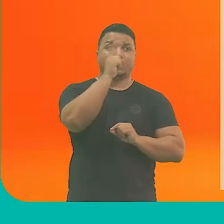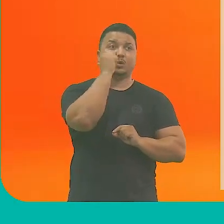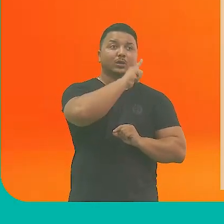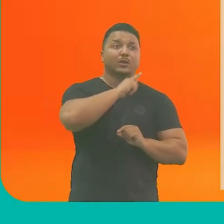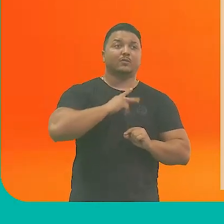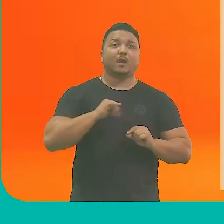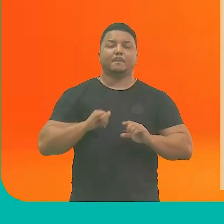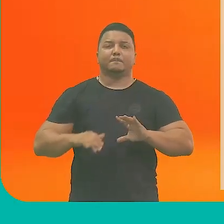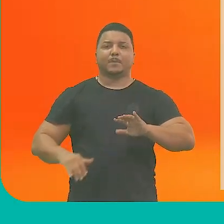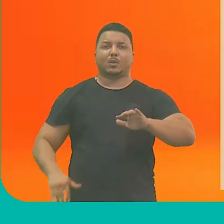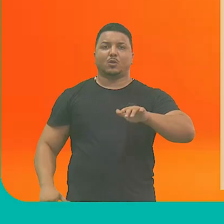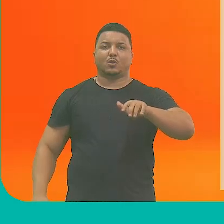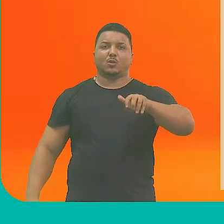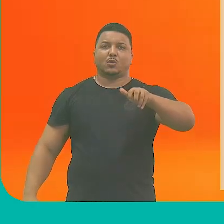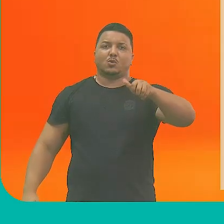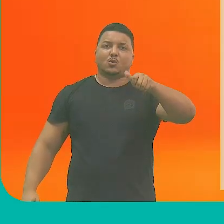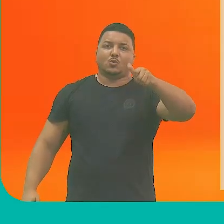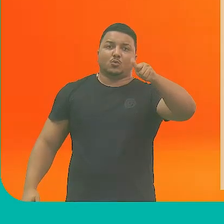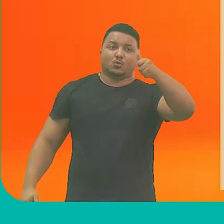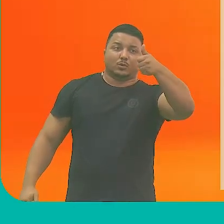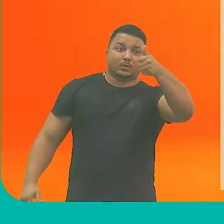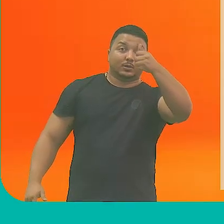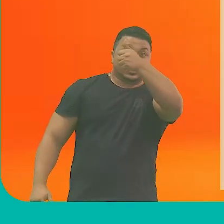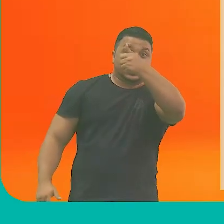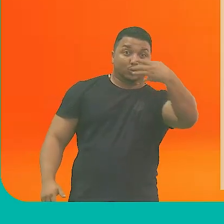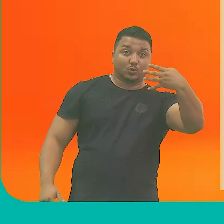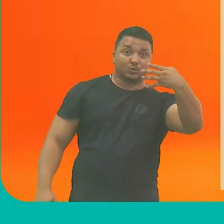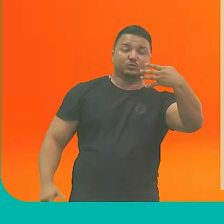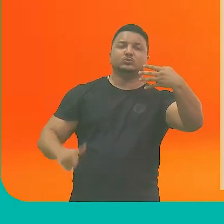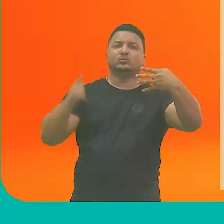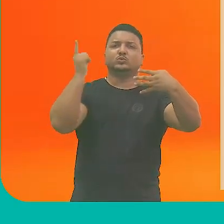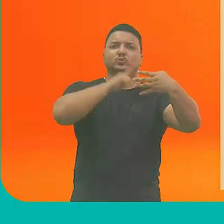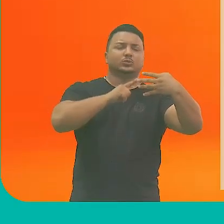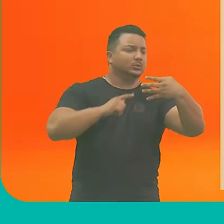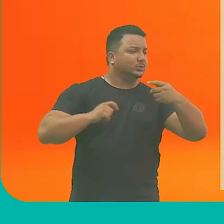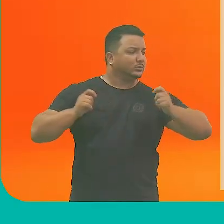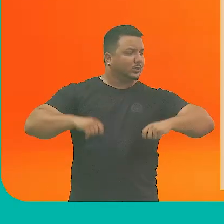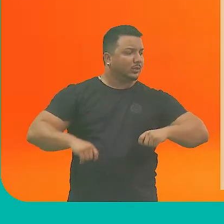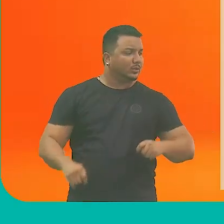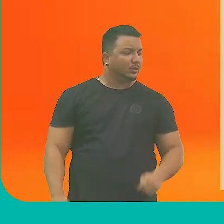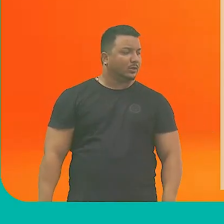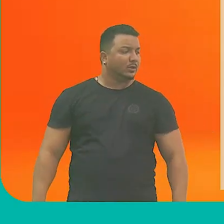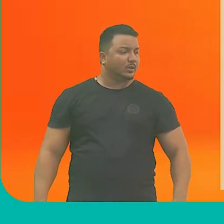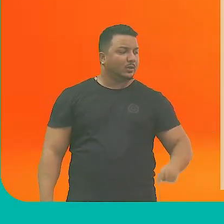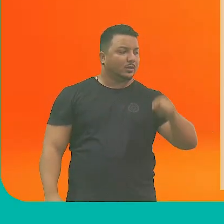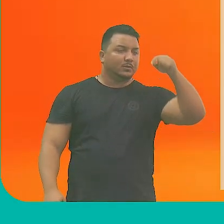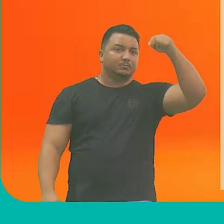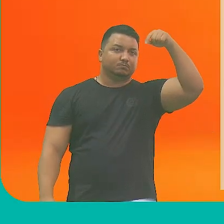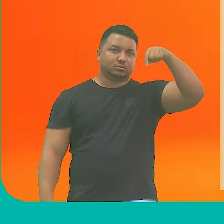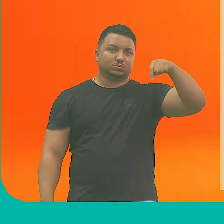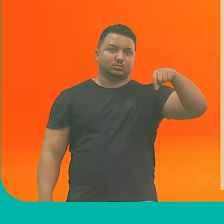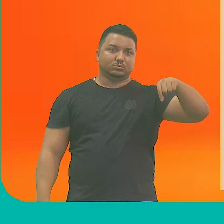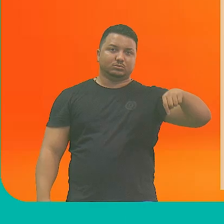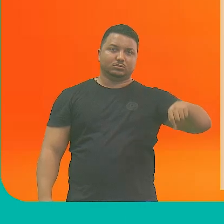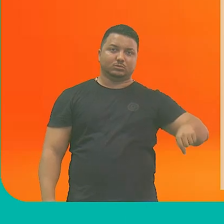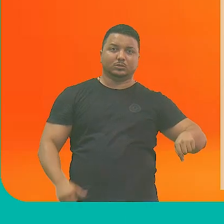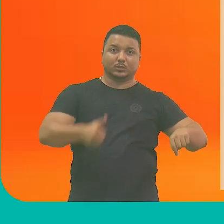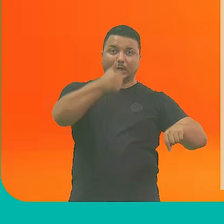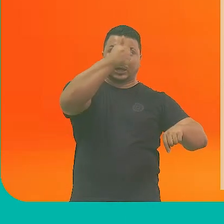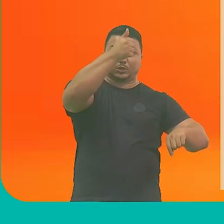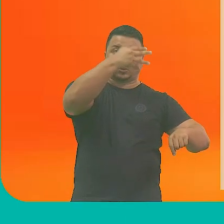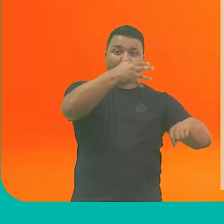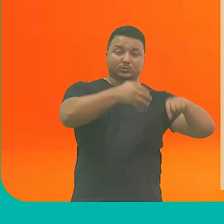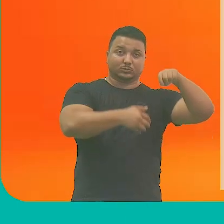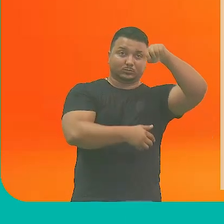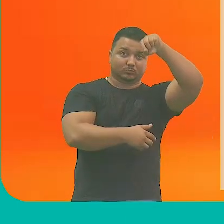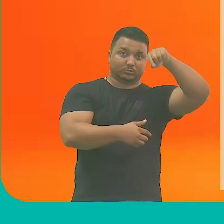ele vai melhorando, melhorando. No minuto 14 ele volta a subir. Após o minuto 14 ele volta a cair novamente.